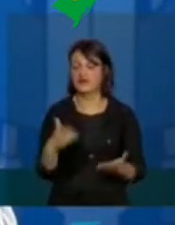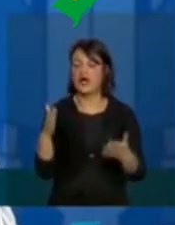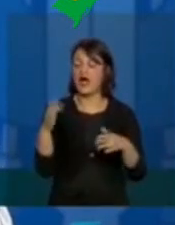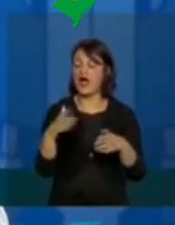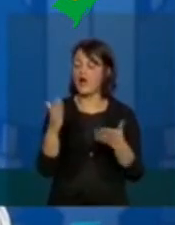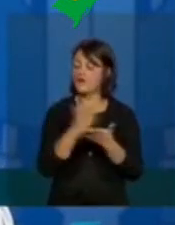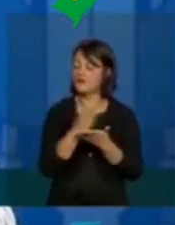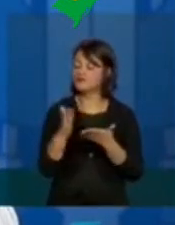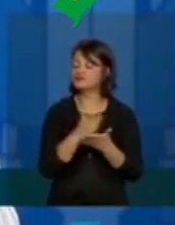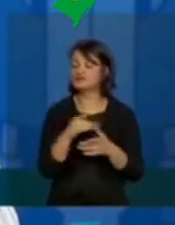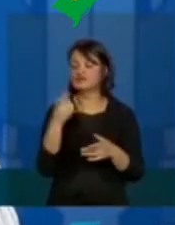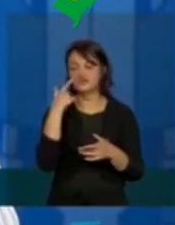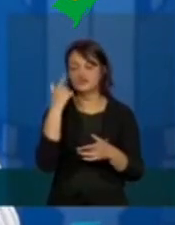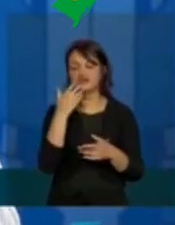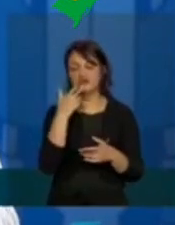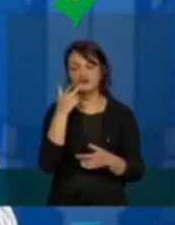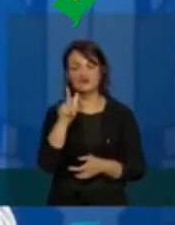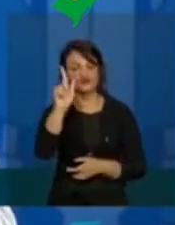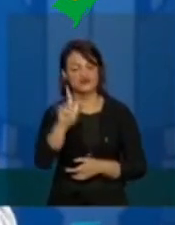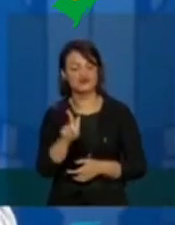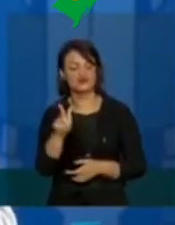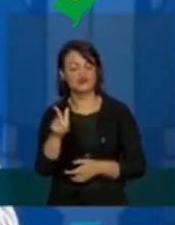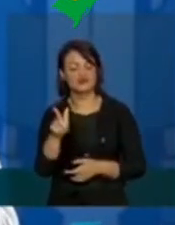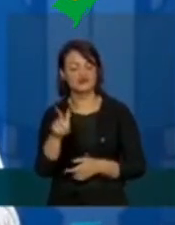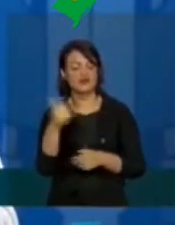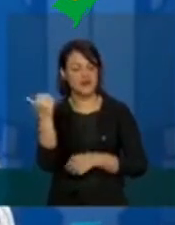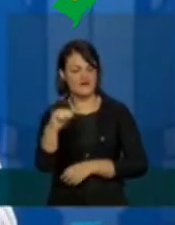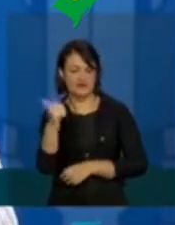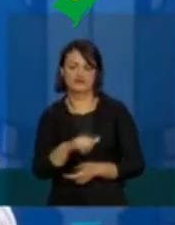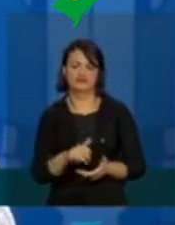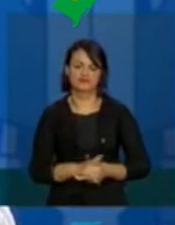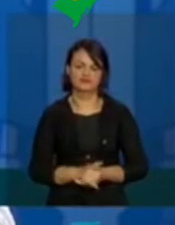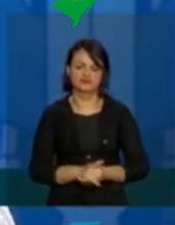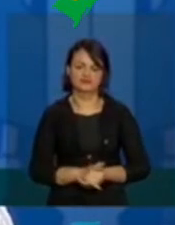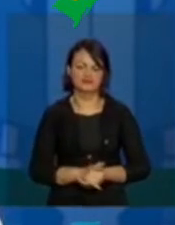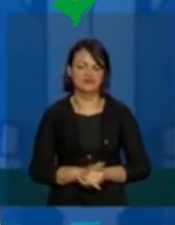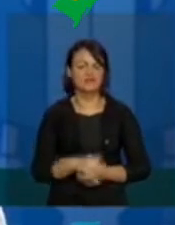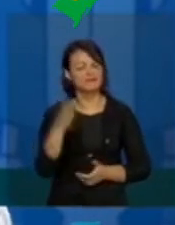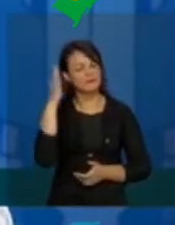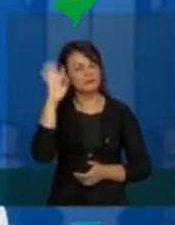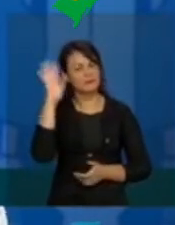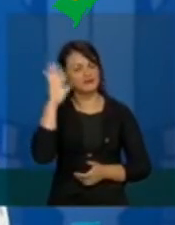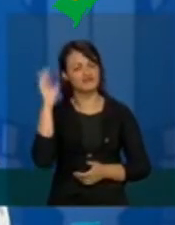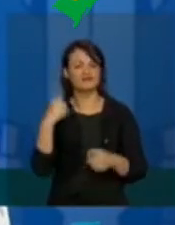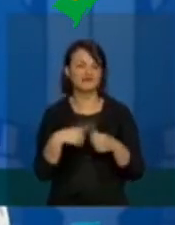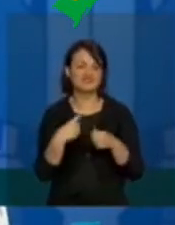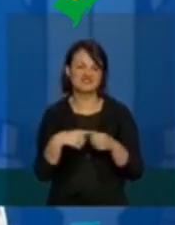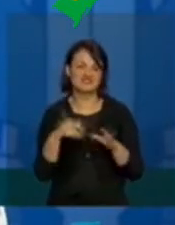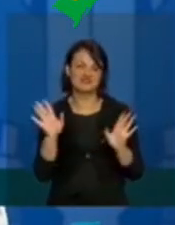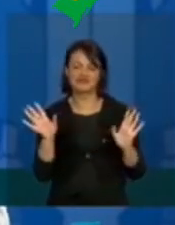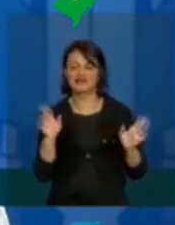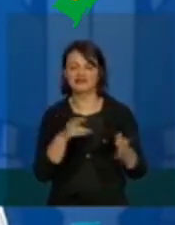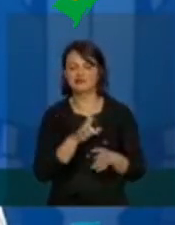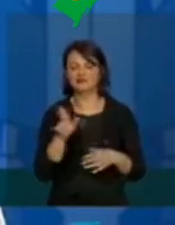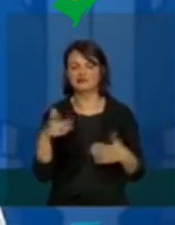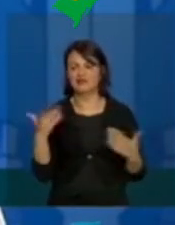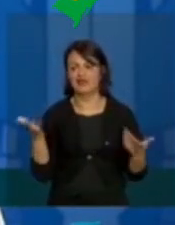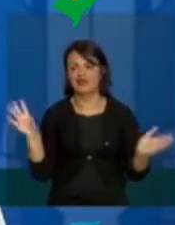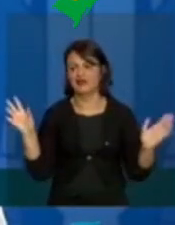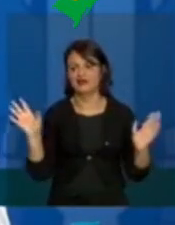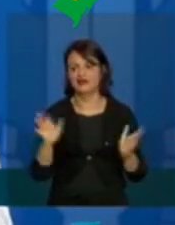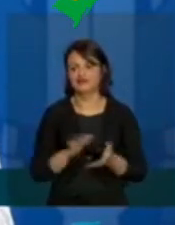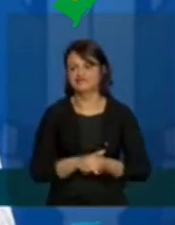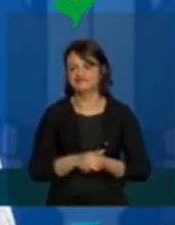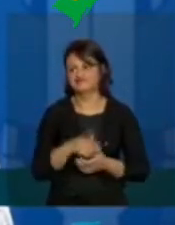que o gestor possa ter de guia ali dentro. Vamos imaginar uma cidade hipotética, vamos imaginar uma cidade